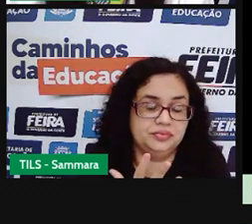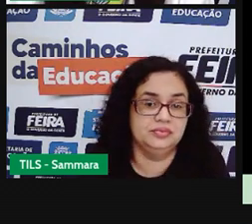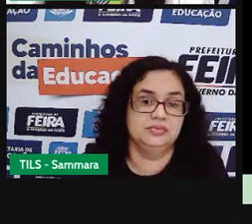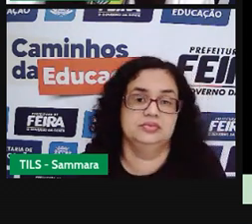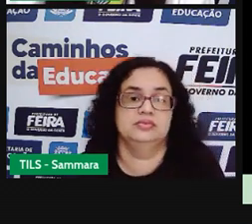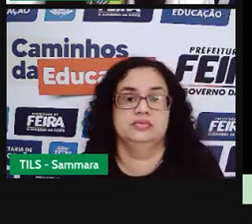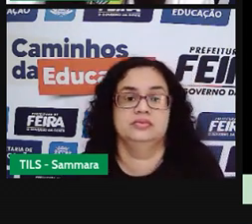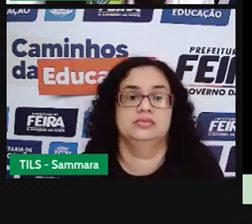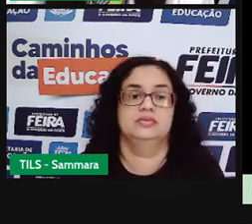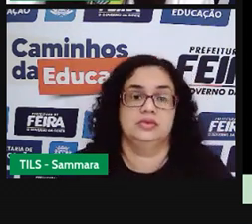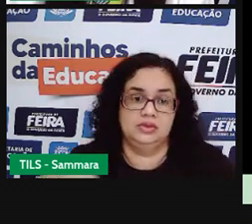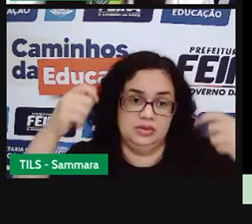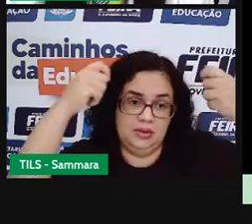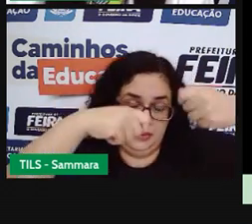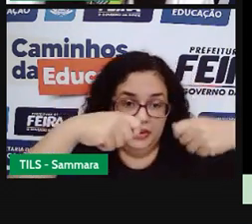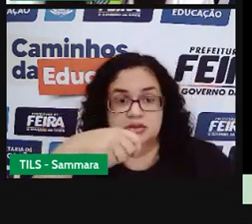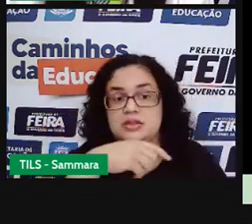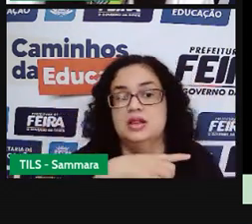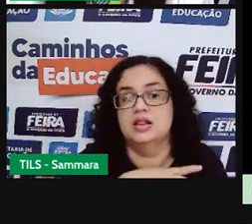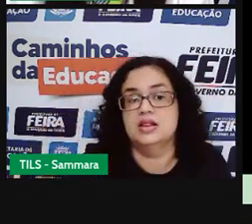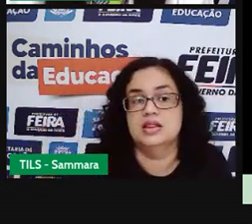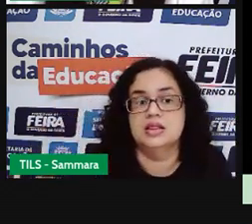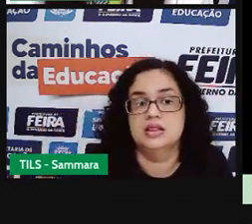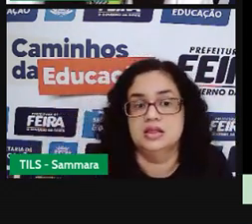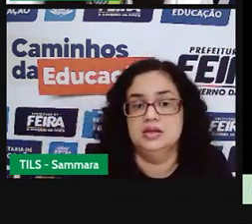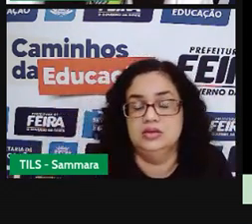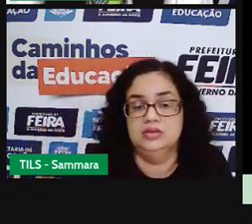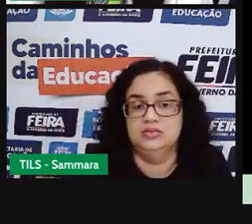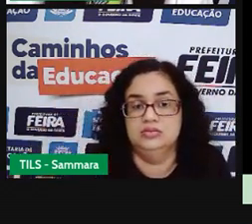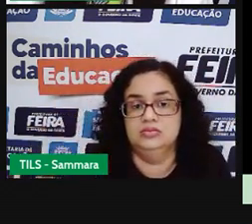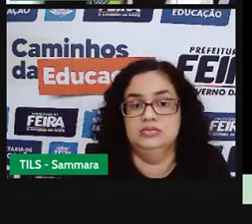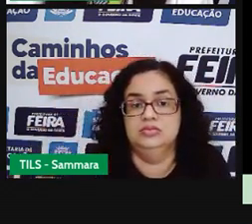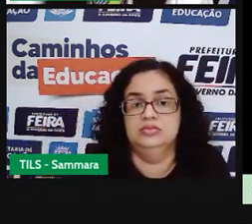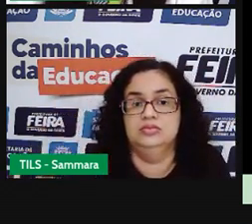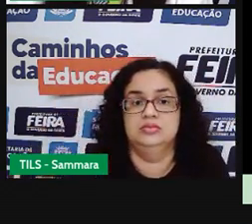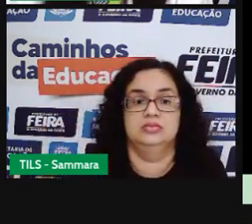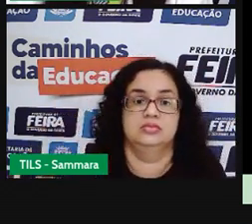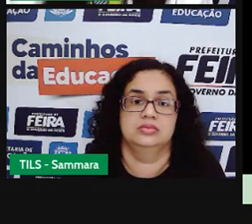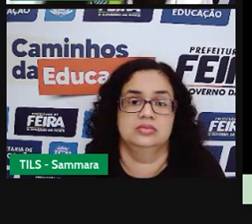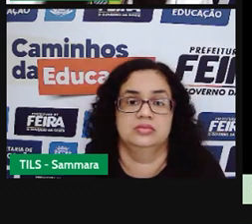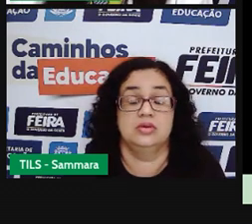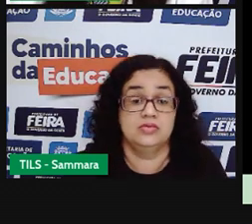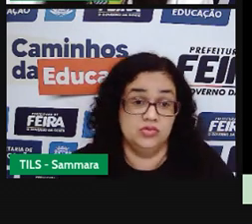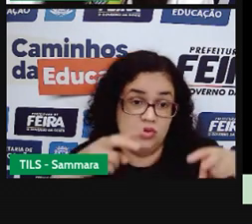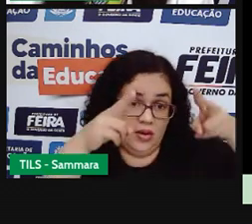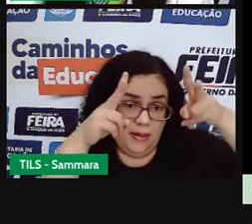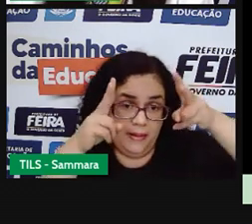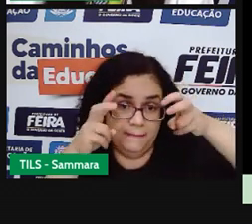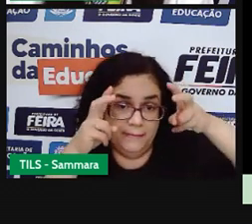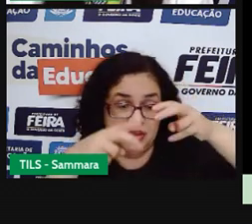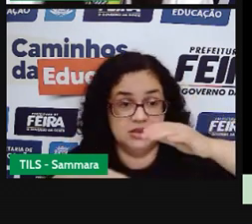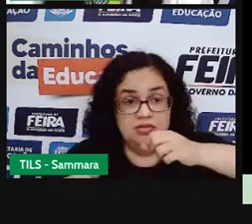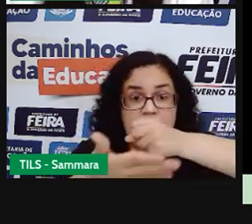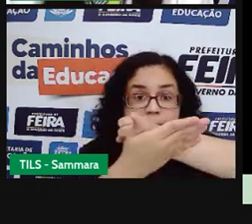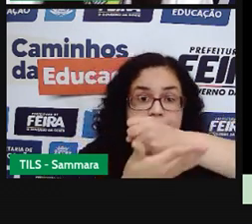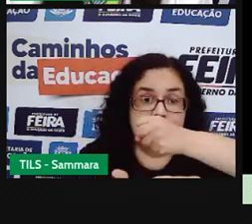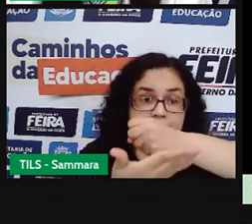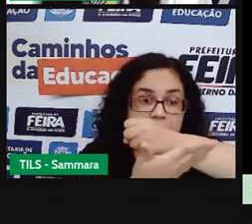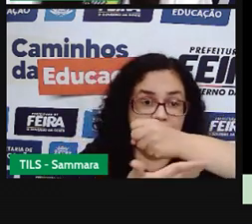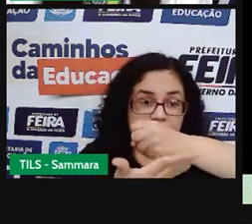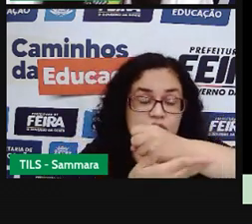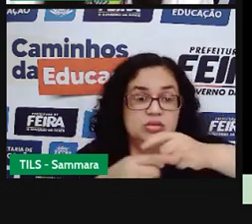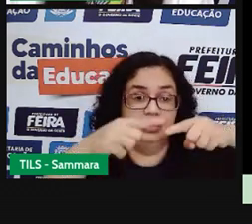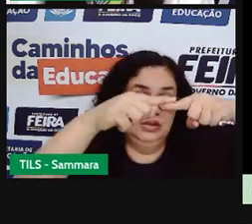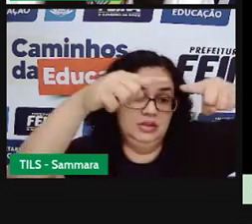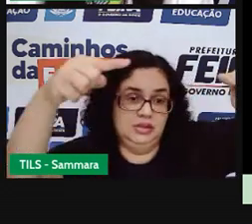espacial nessa daqui a gente observa é ó a sua forma fechada isso pão espacial mas quando ela é